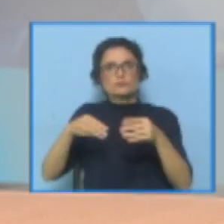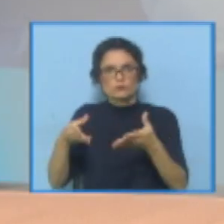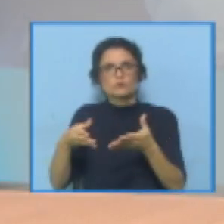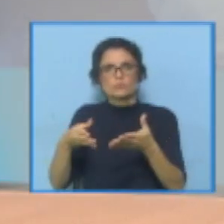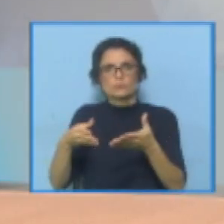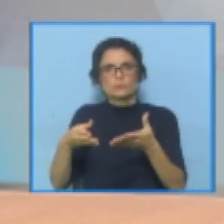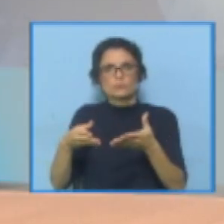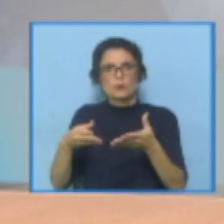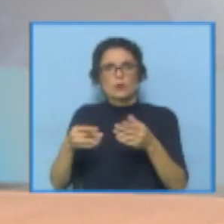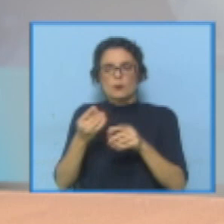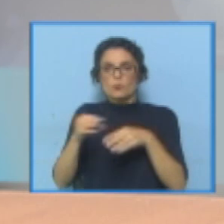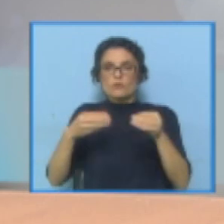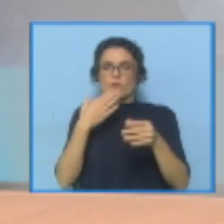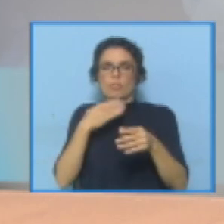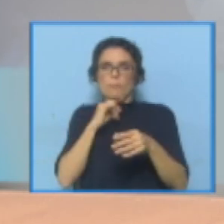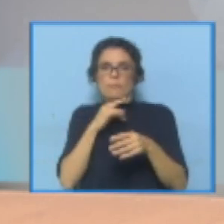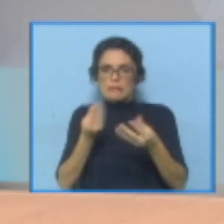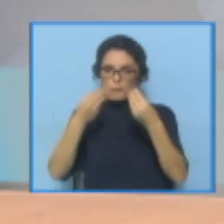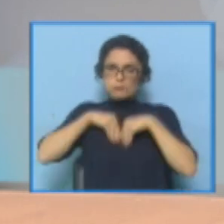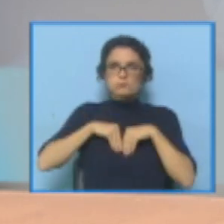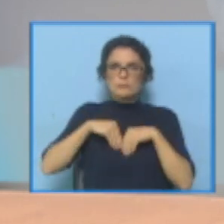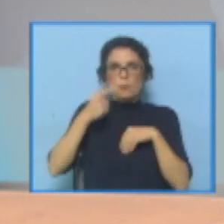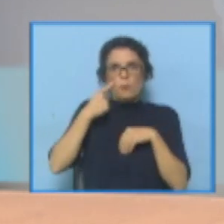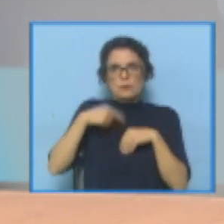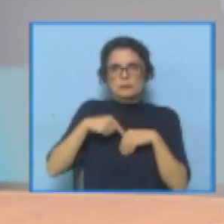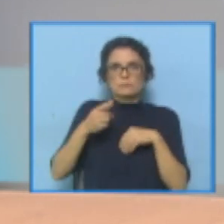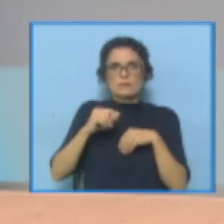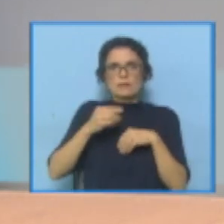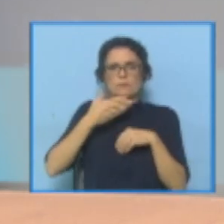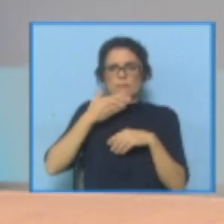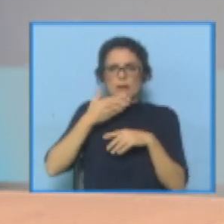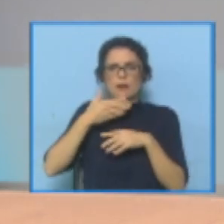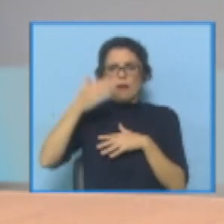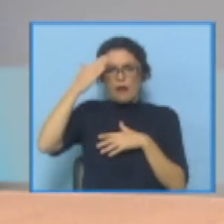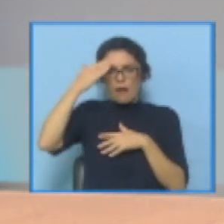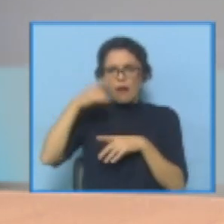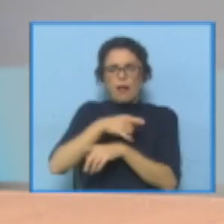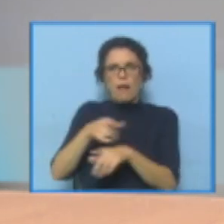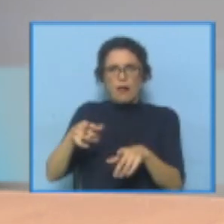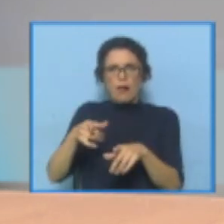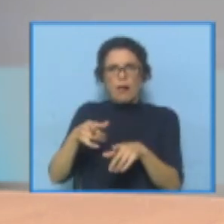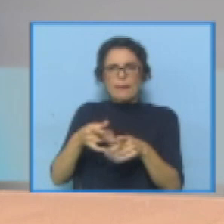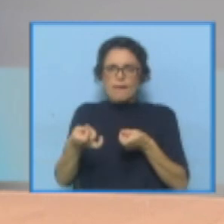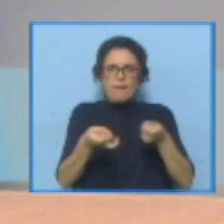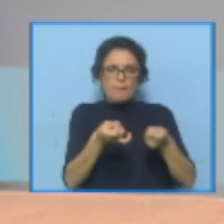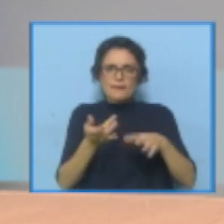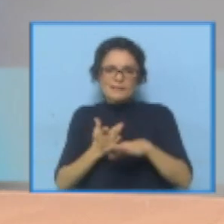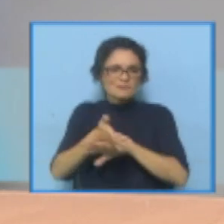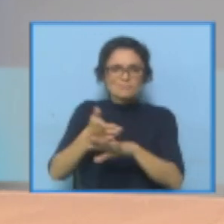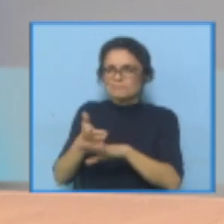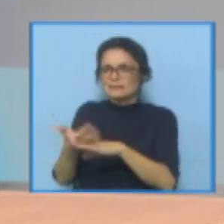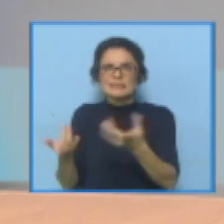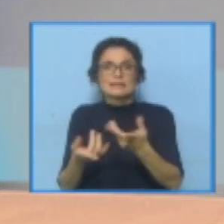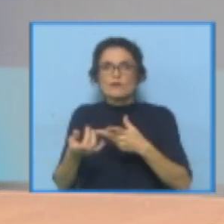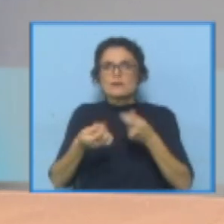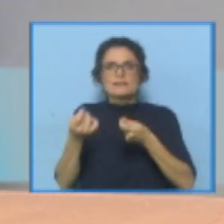de interiorizar conhecimentos, mas também de desenvolver competências, se for através de estratégias lúdicas, se for a brincar, a rir, se